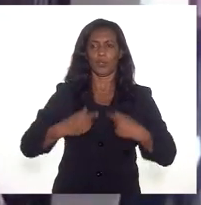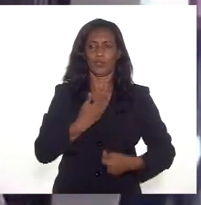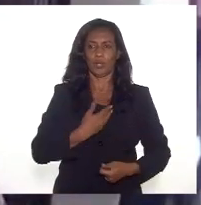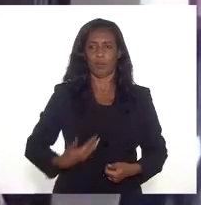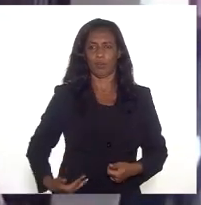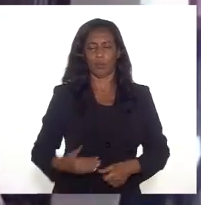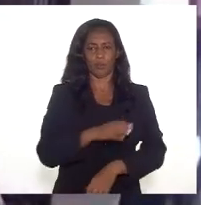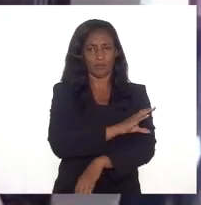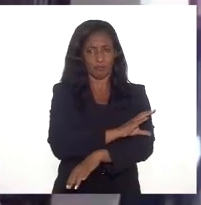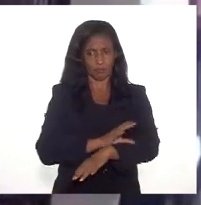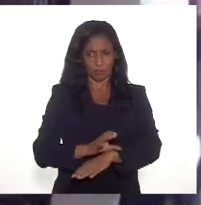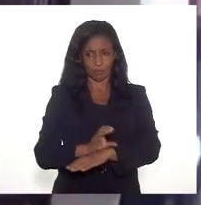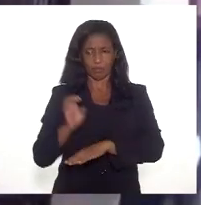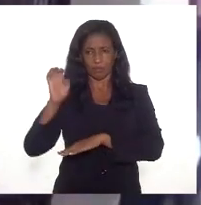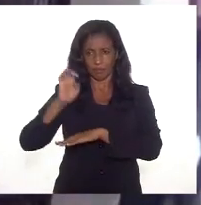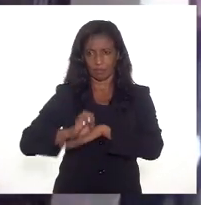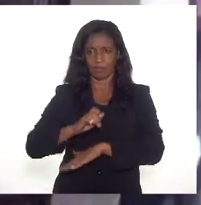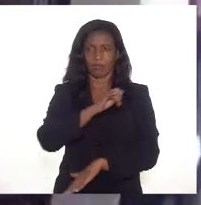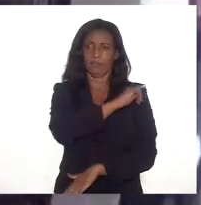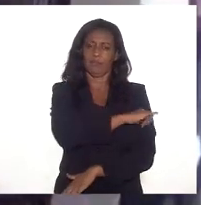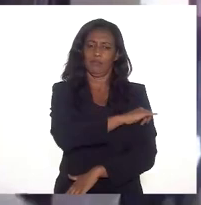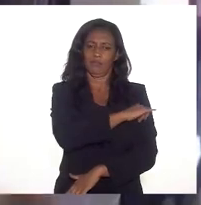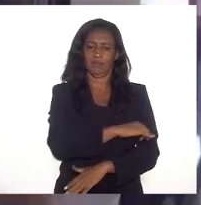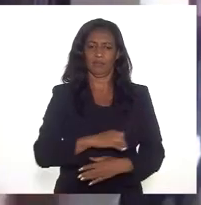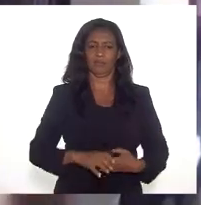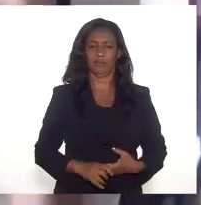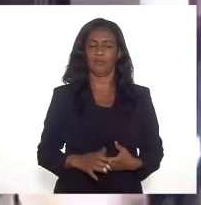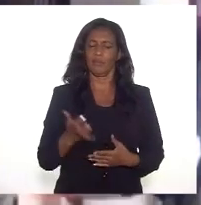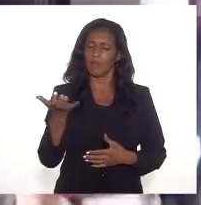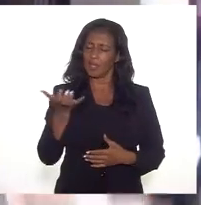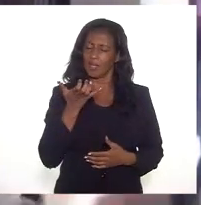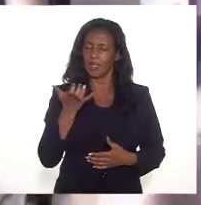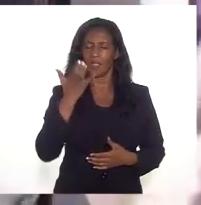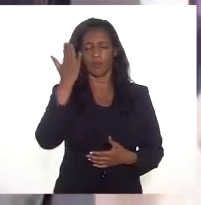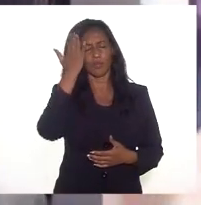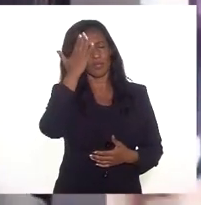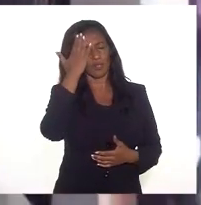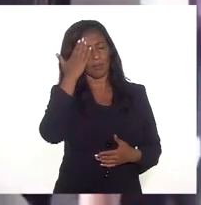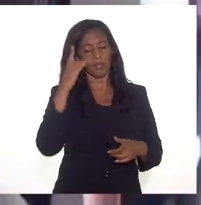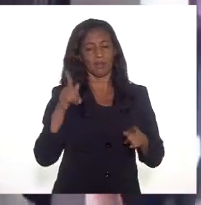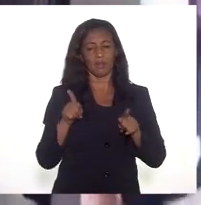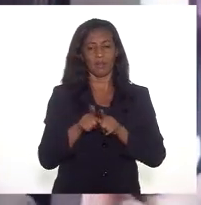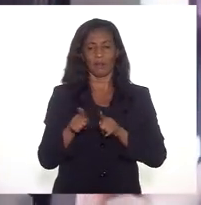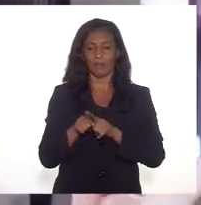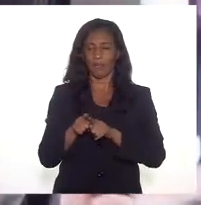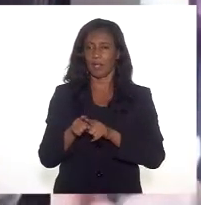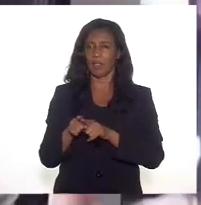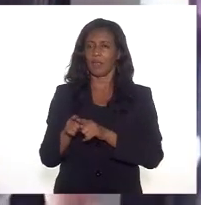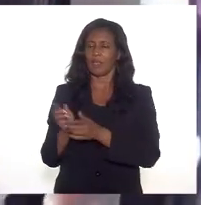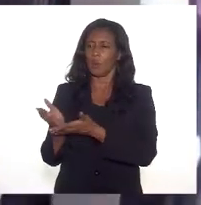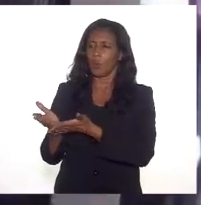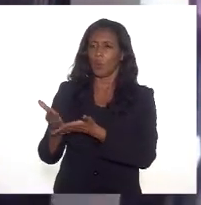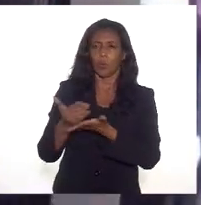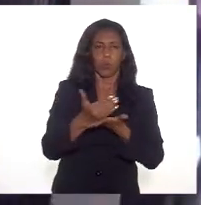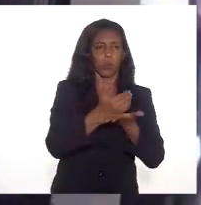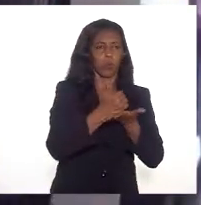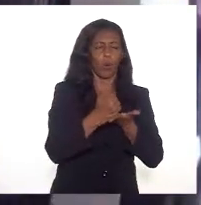da cultura no Estado do Rio de Janeiro. Queríamos saber, inclusive, esses recursos, como que eles